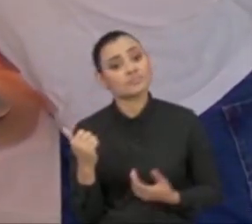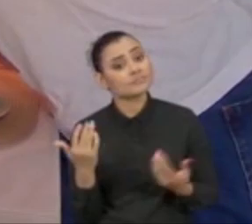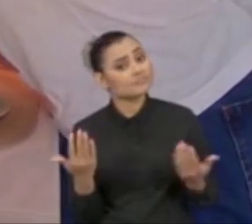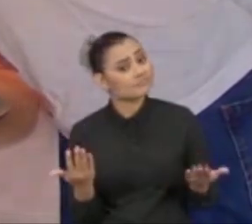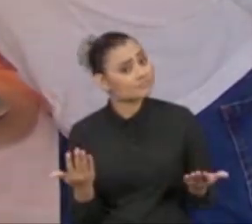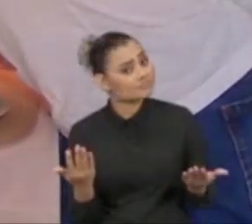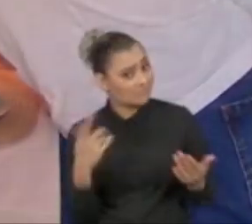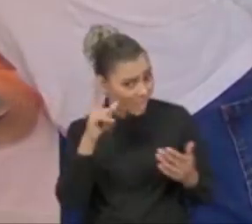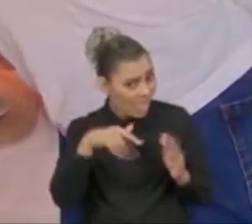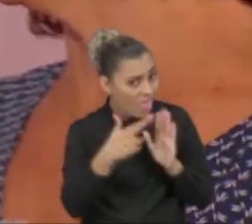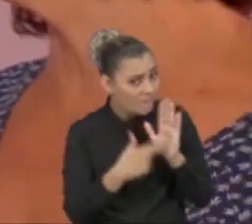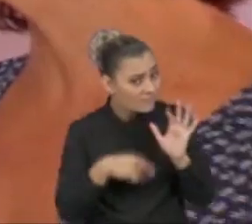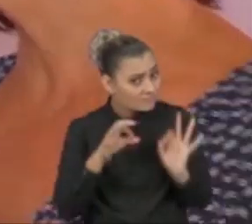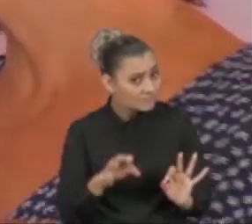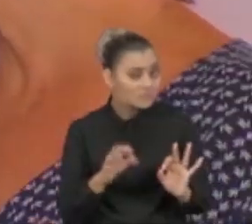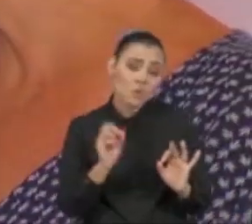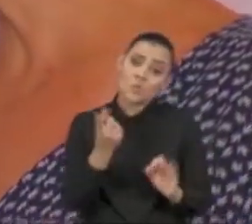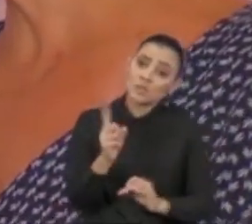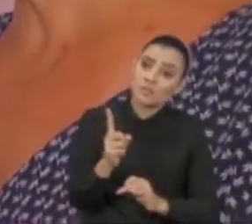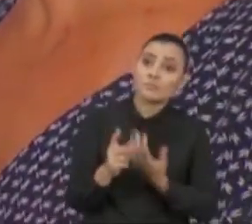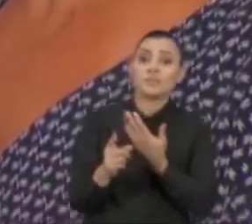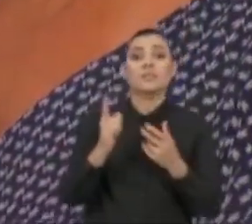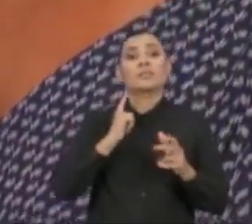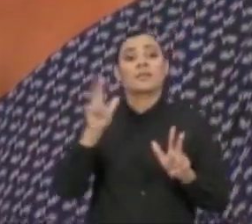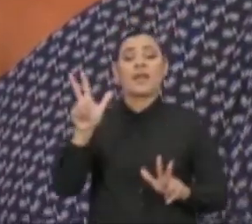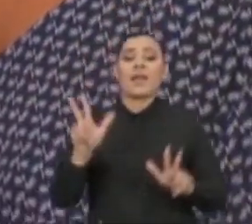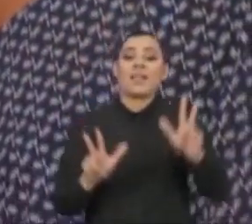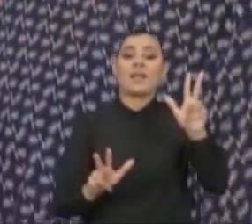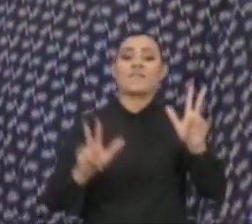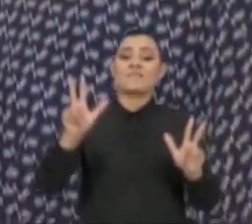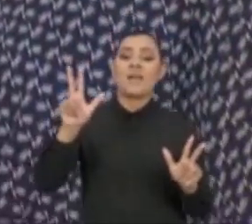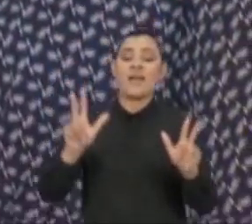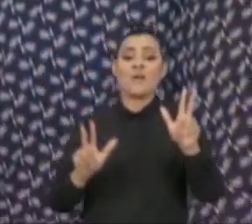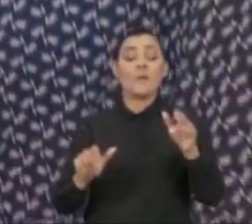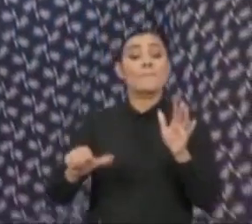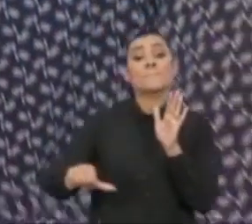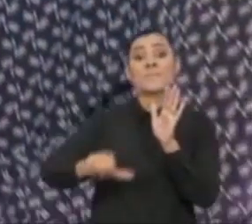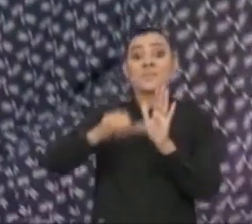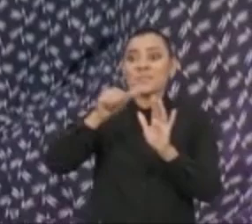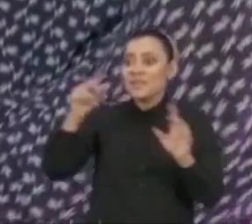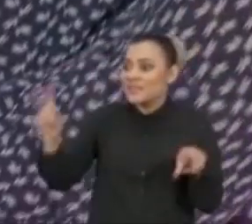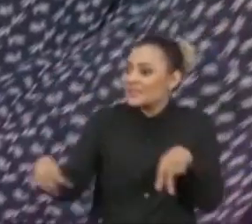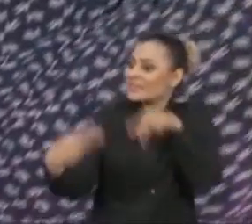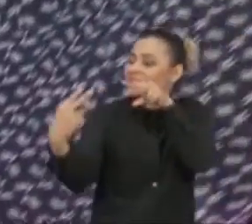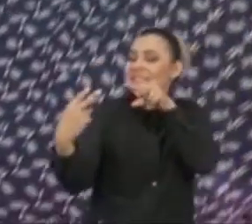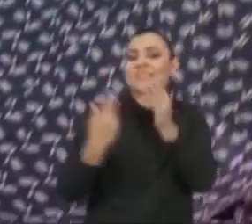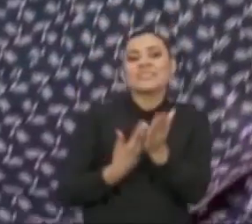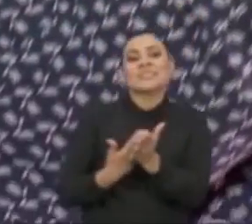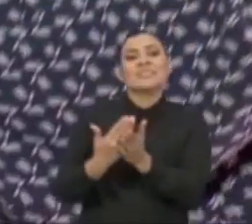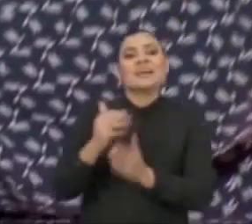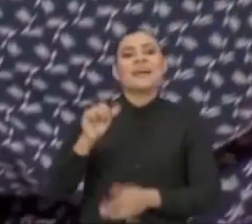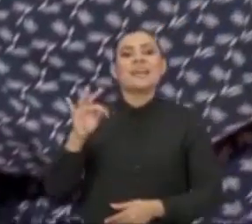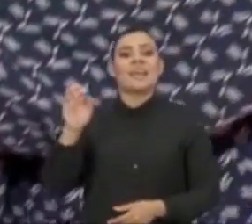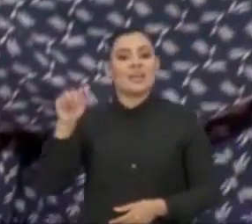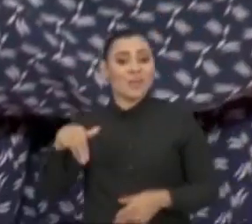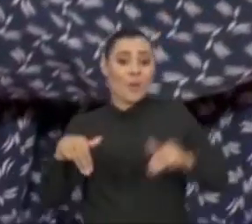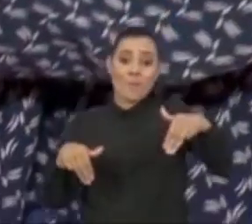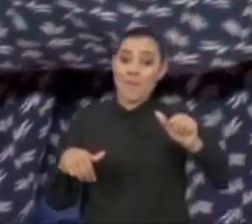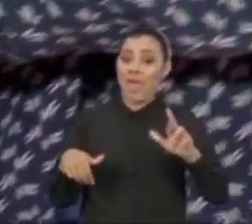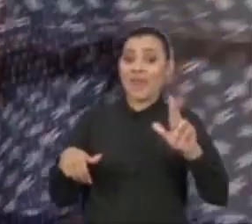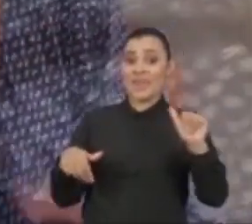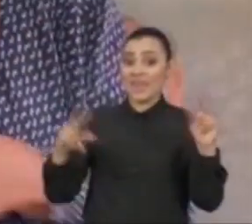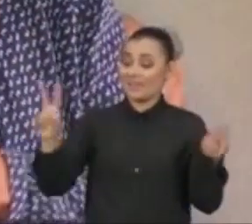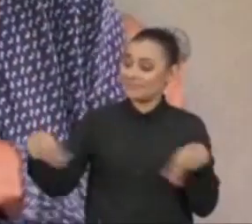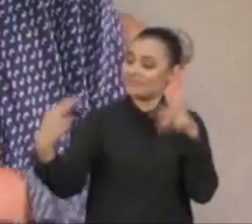regra. A aproximação respeitosa em um baile de carnaval foi o primeiro passo para que o relacionamento de Ayrton e Maria desse